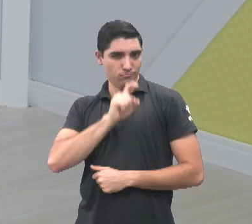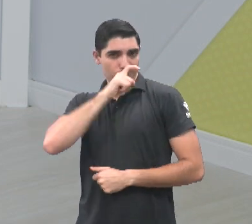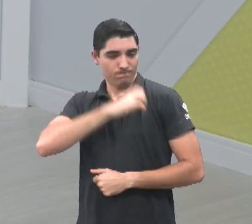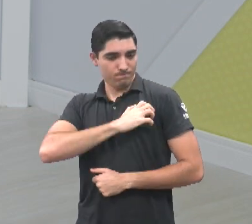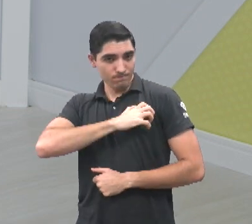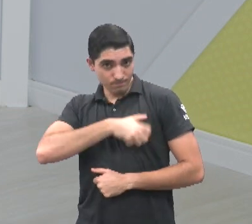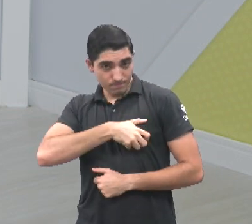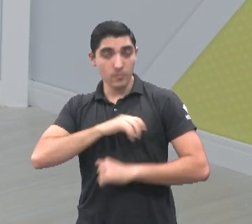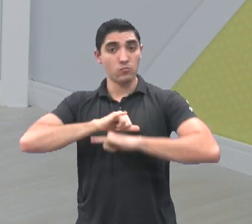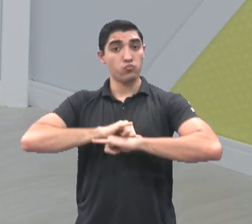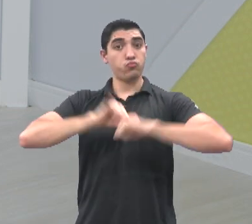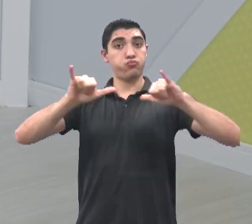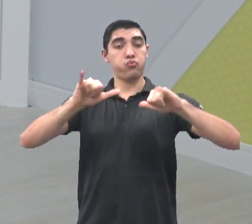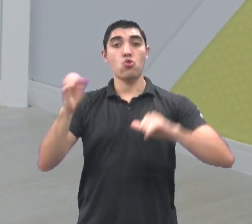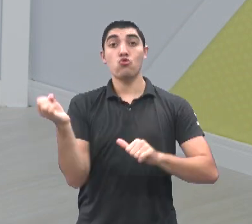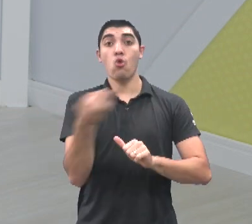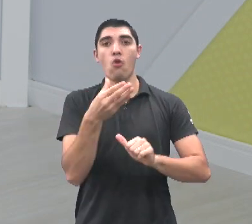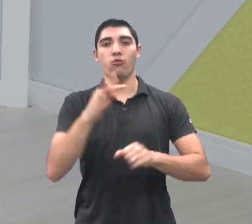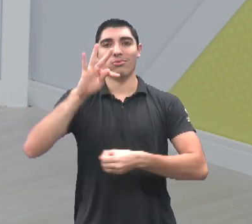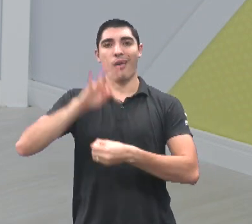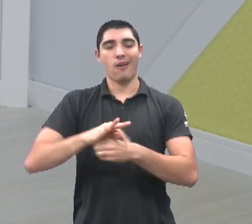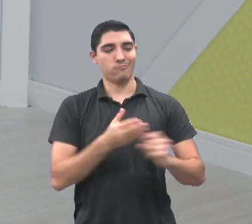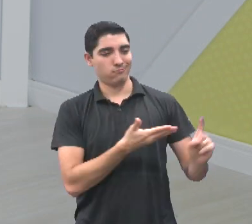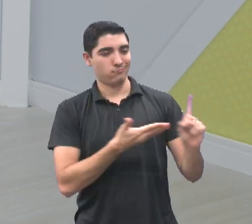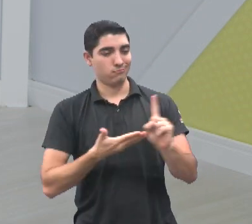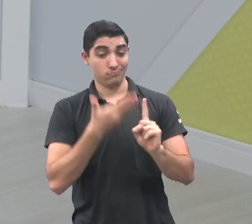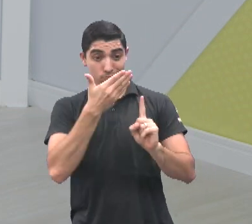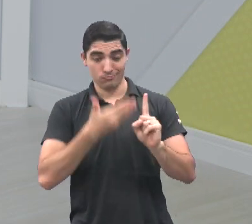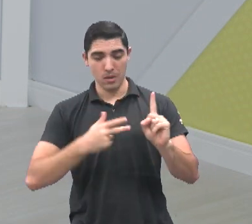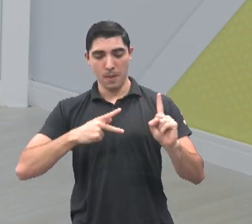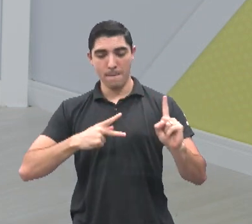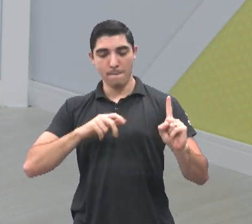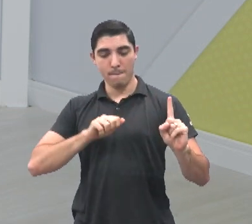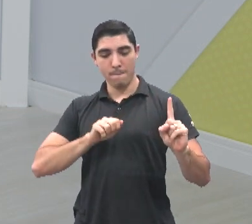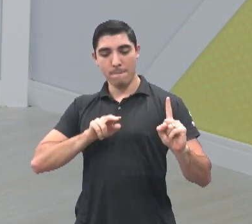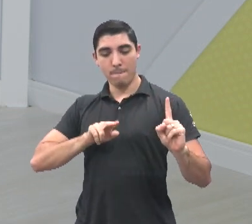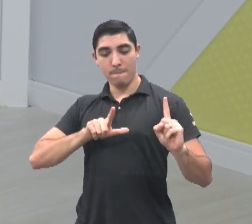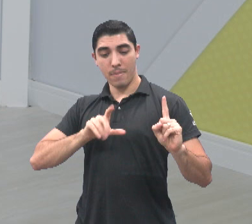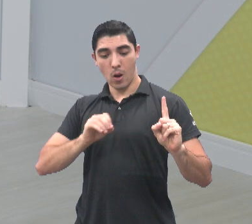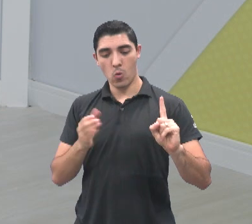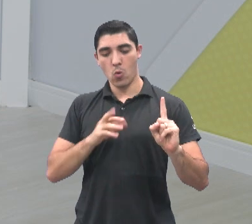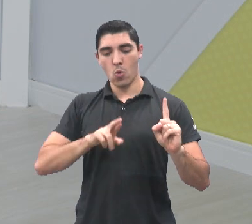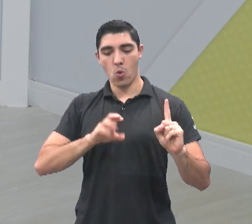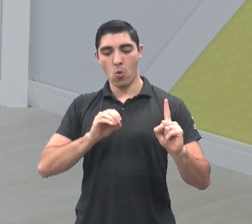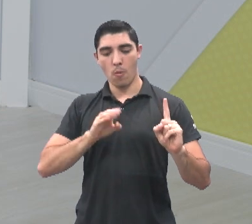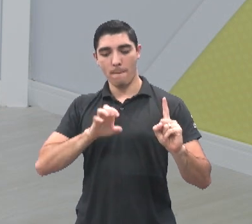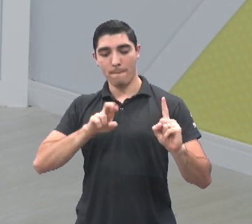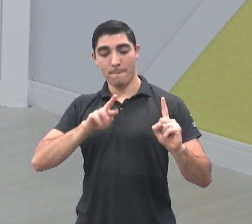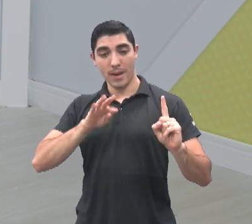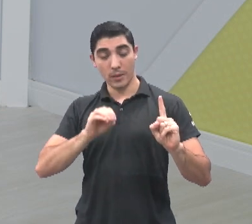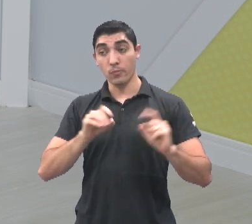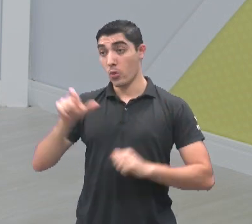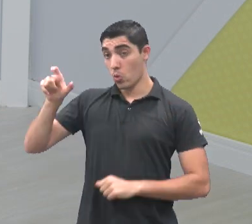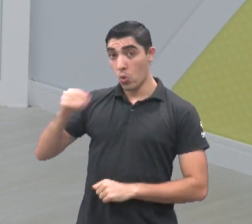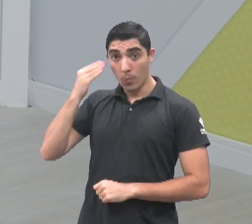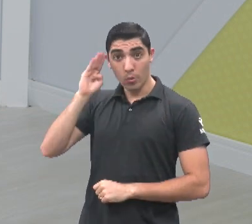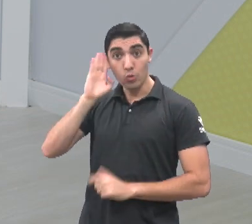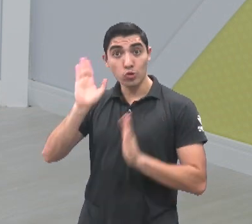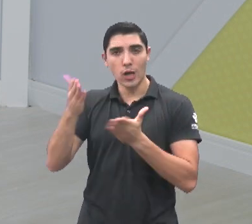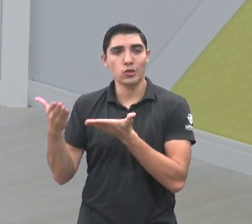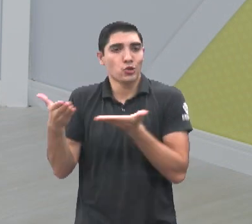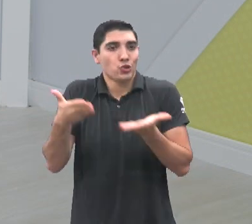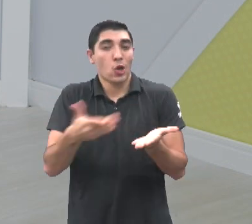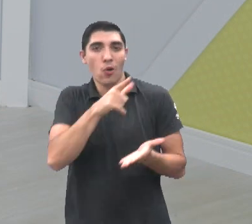seu novo comandante. Paulo Roberto vem aí, hein? Já está aí. O Brunão esteve por lá e vai trazer todos os detalhes para você.